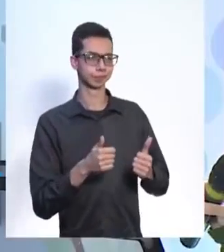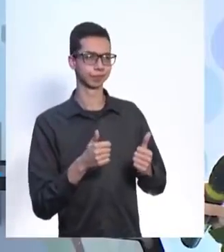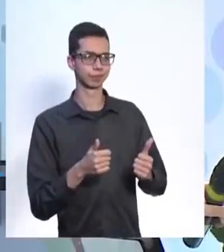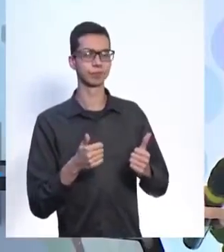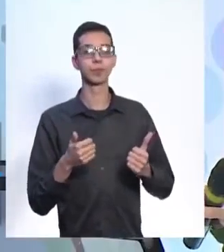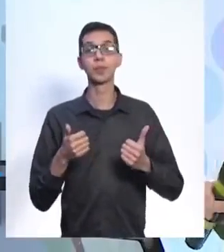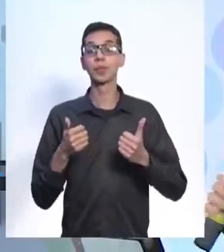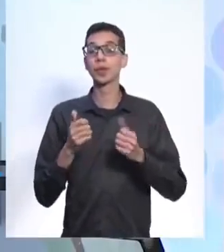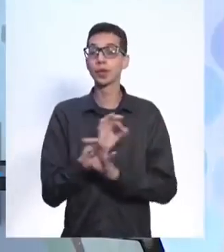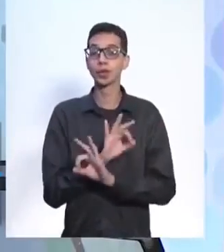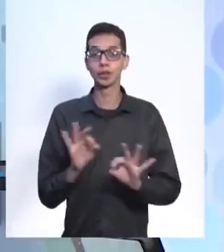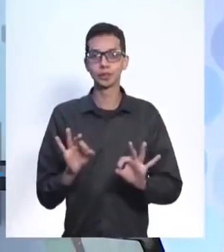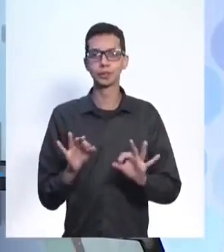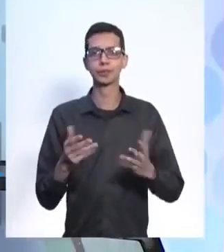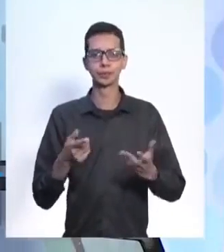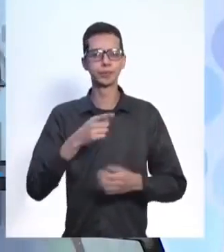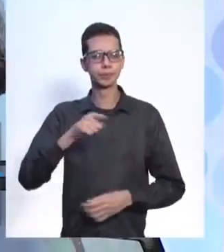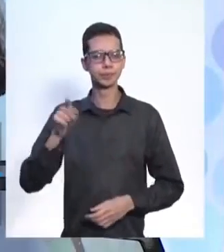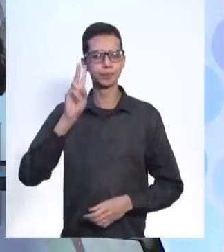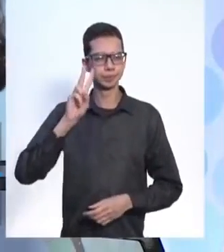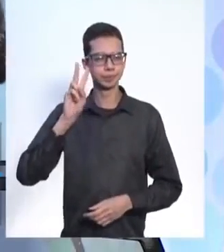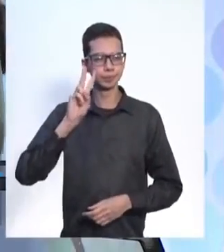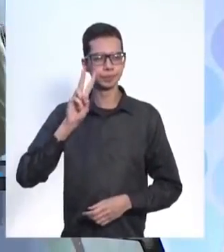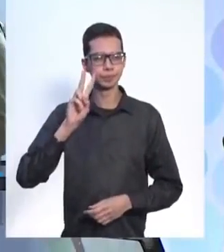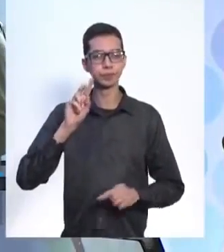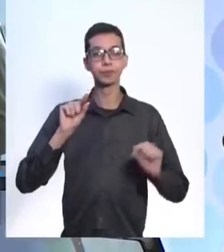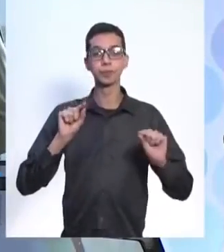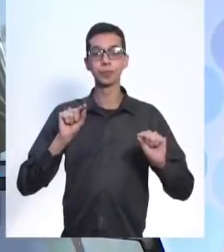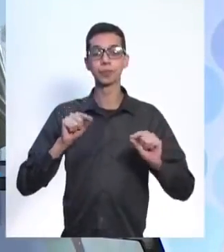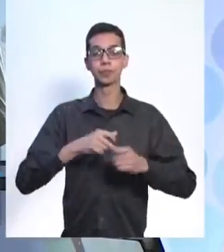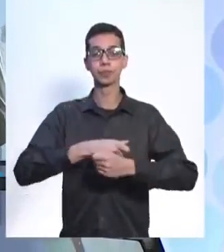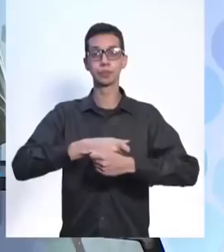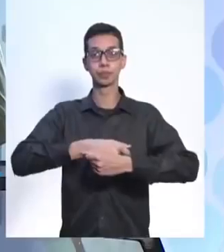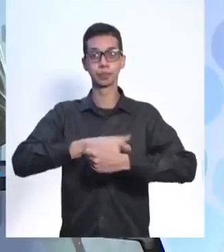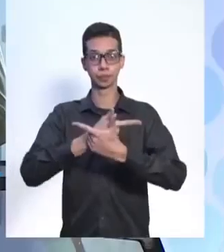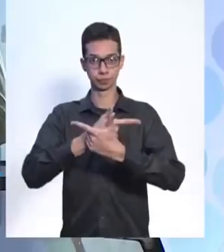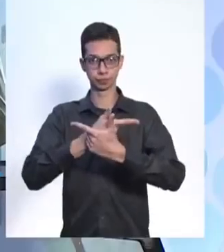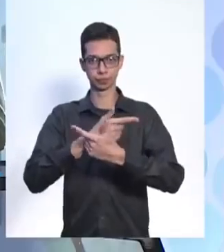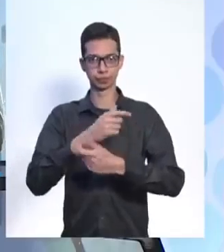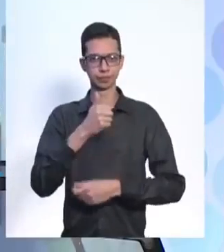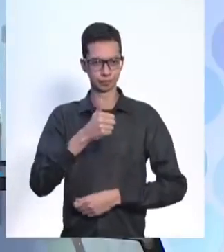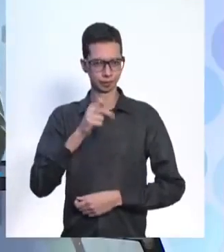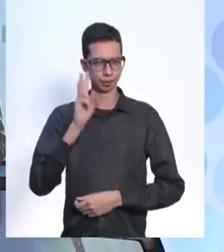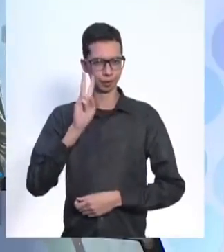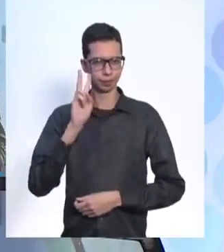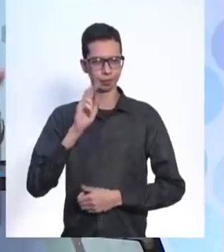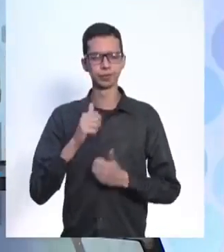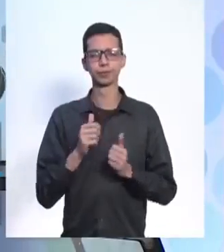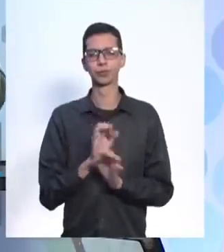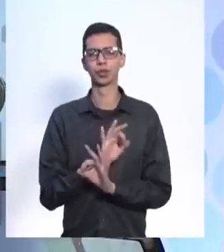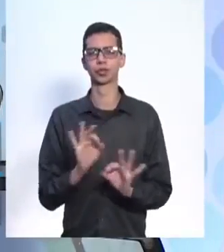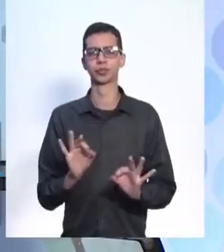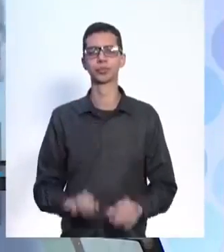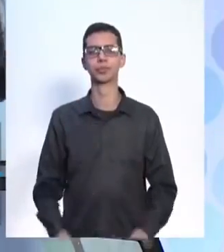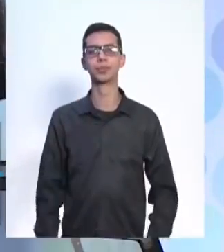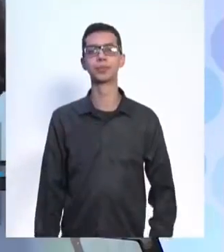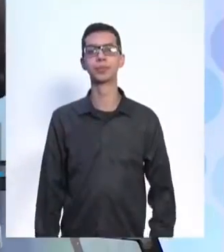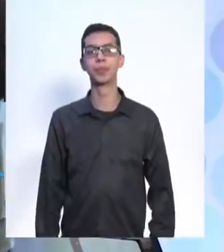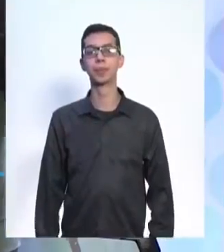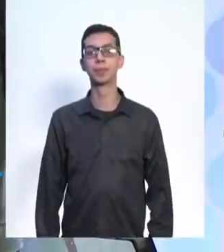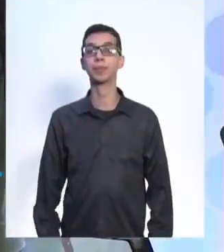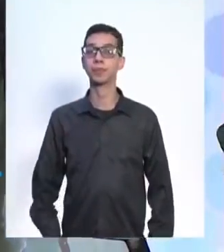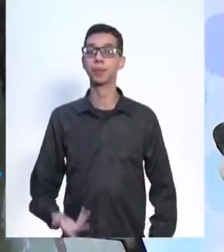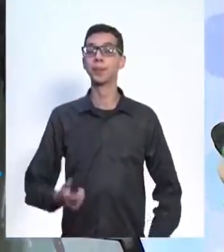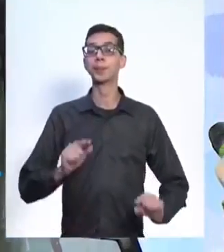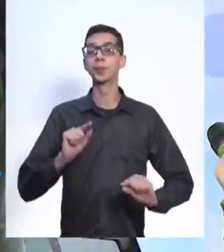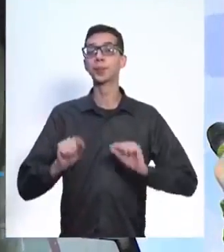bem. Pessoal, vocês se lembram da função do segundo grau? Sim, né? Bom, se não, vamos lembrar? A